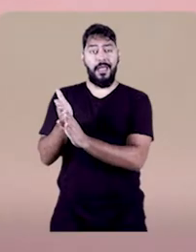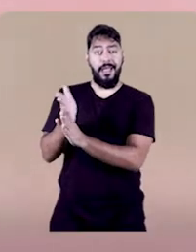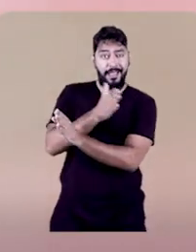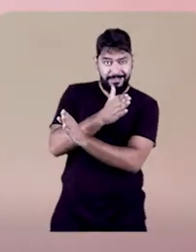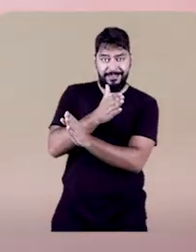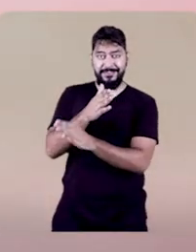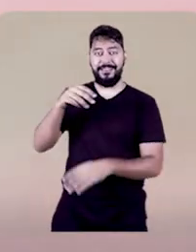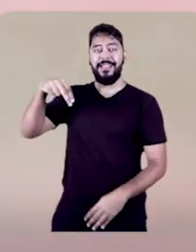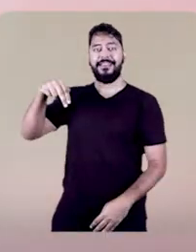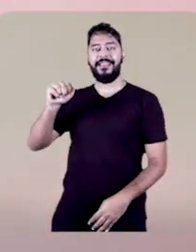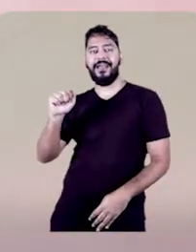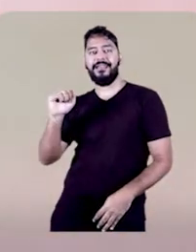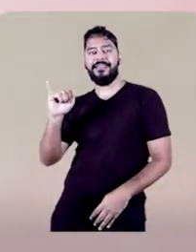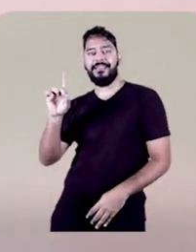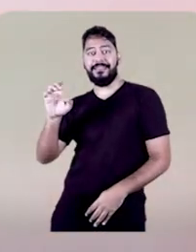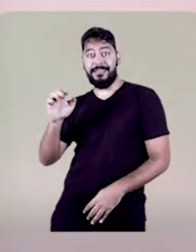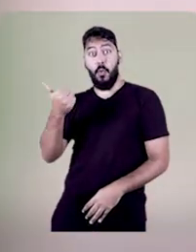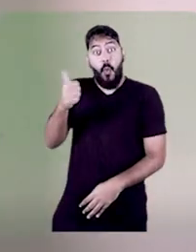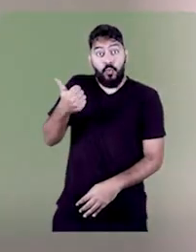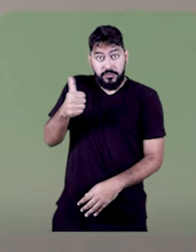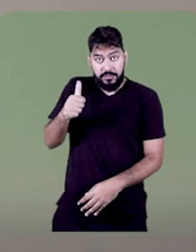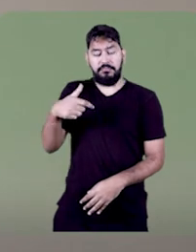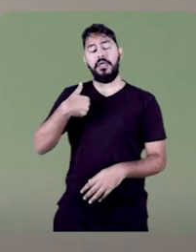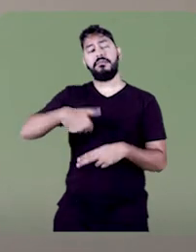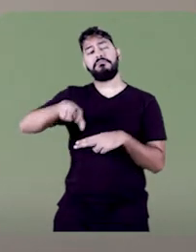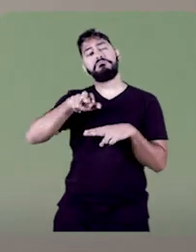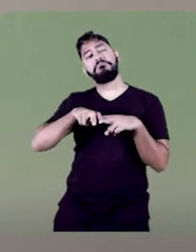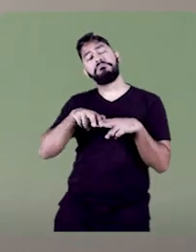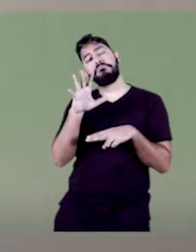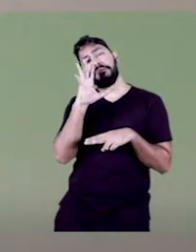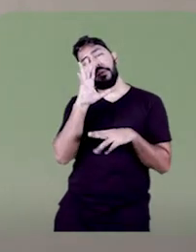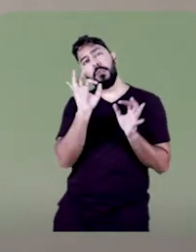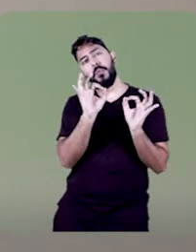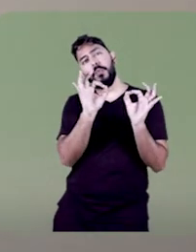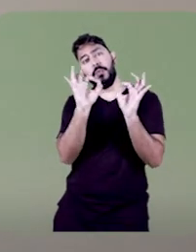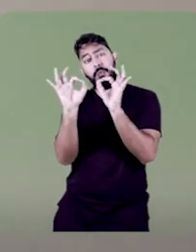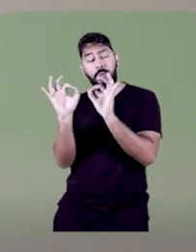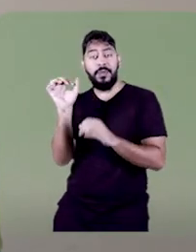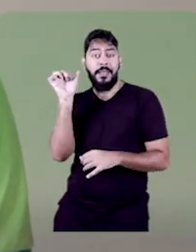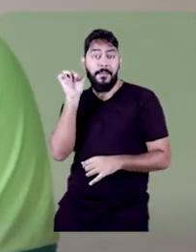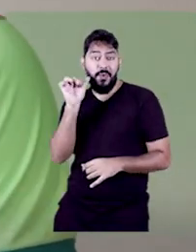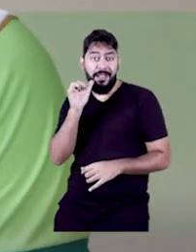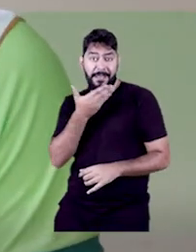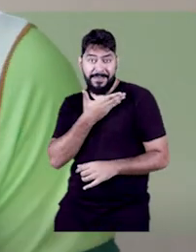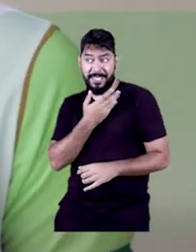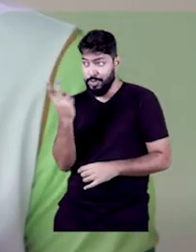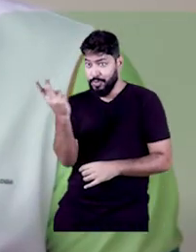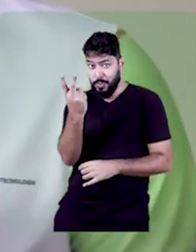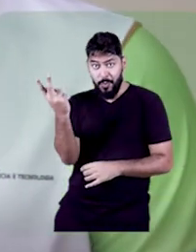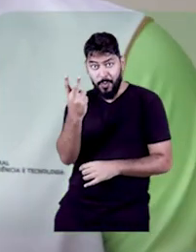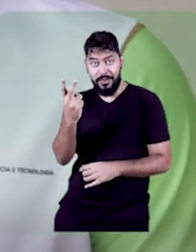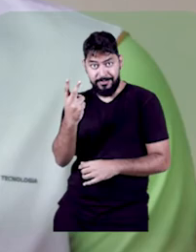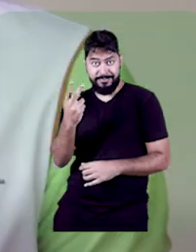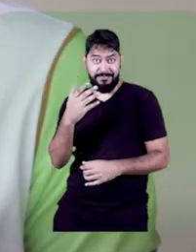repassaram. No ano da 11ª edição do prêmio Nair de Teodósio, eu estava lá como telespectador, vendo duas